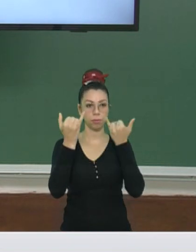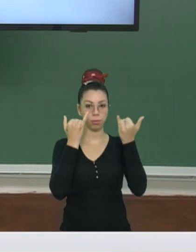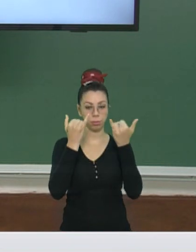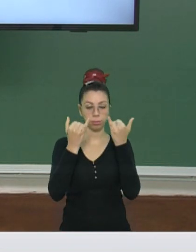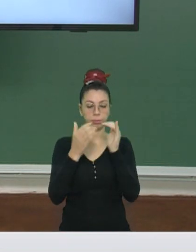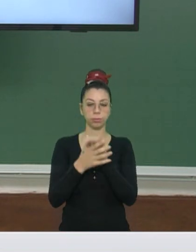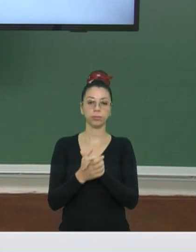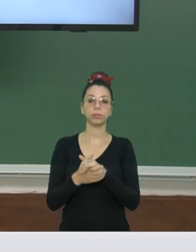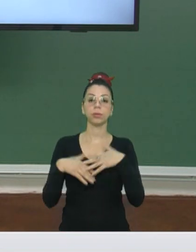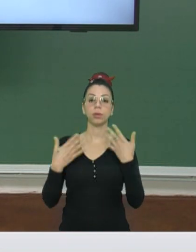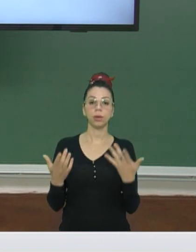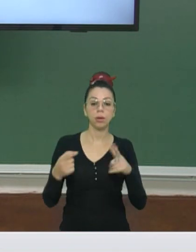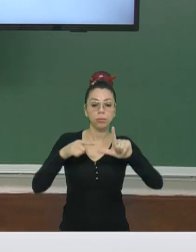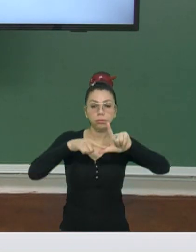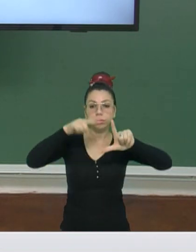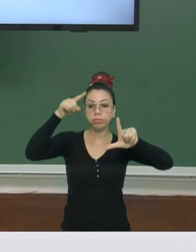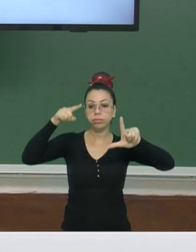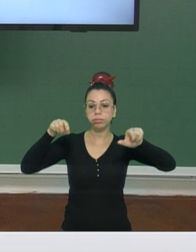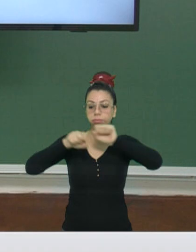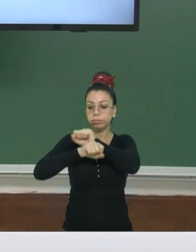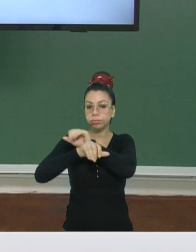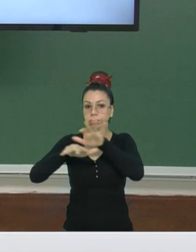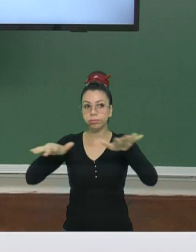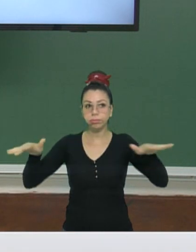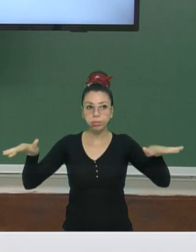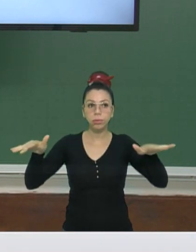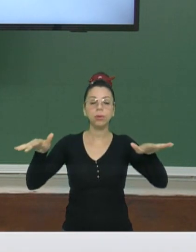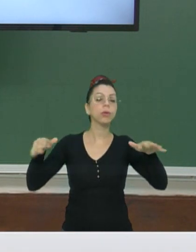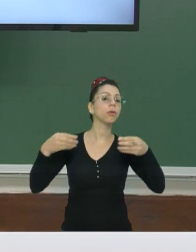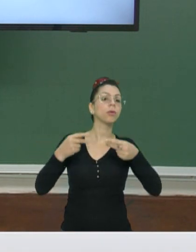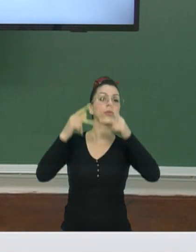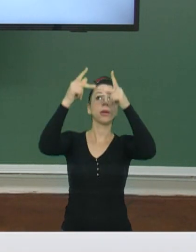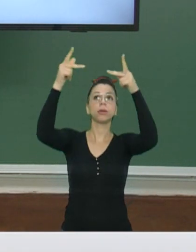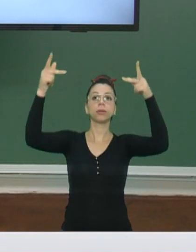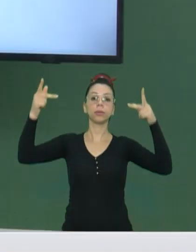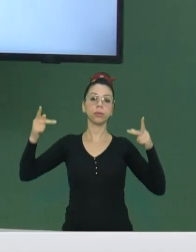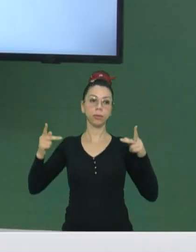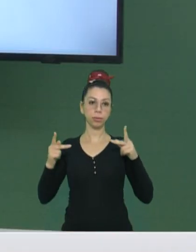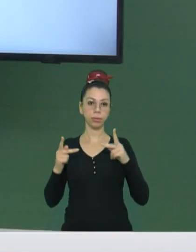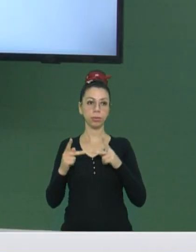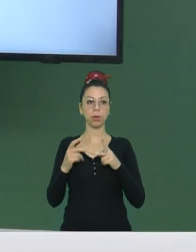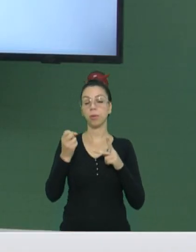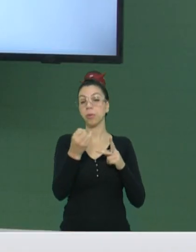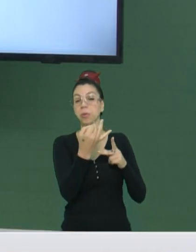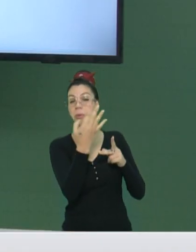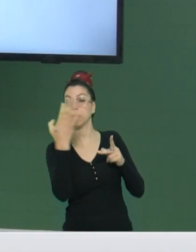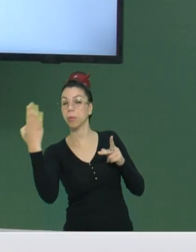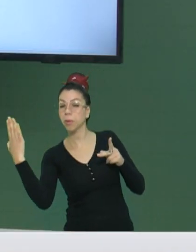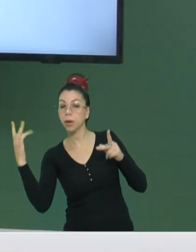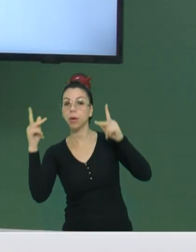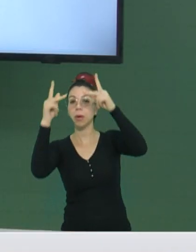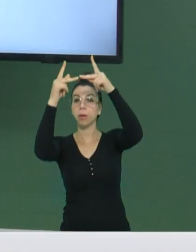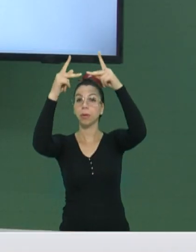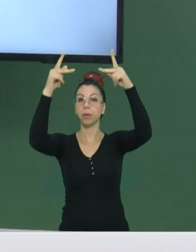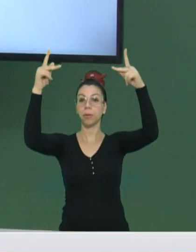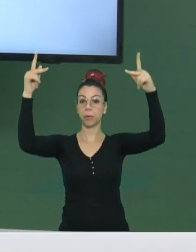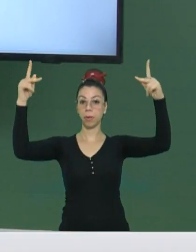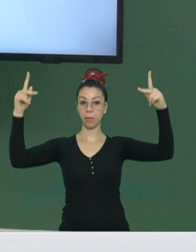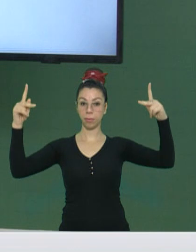Esse índice de infestação predial, como é que está isso daqui? Olha quanto